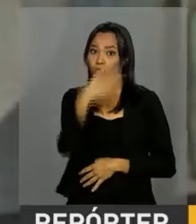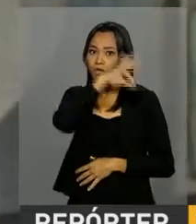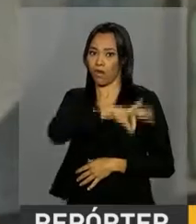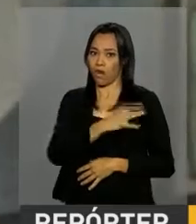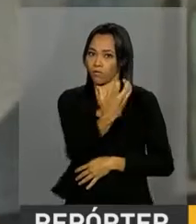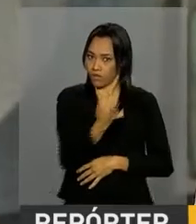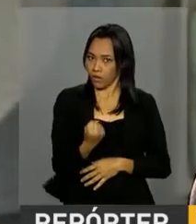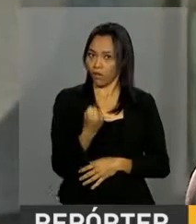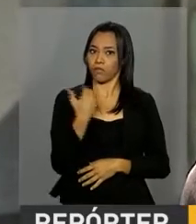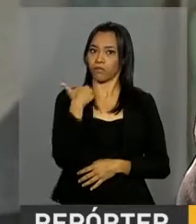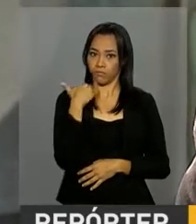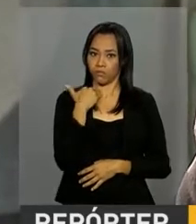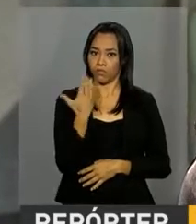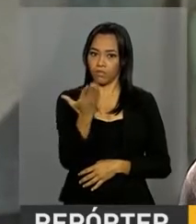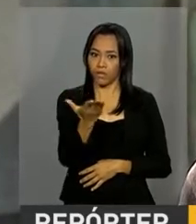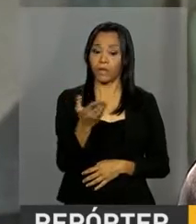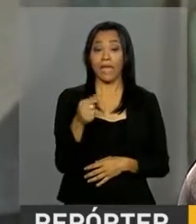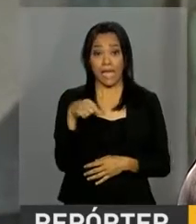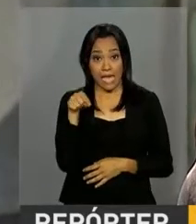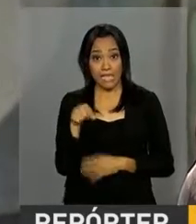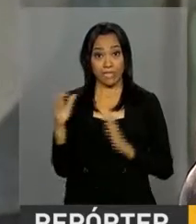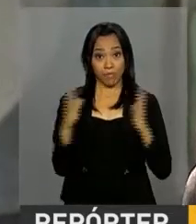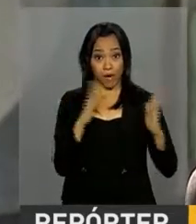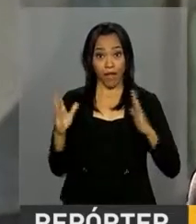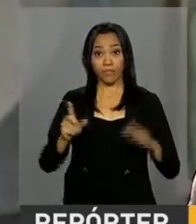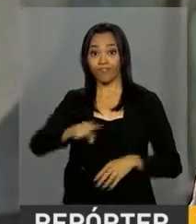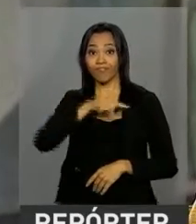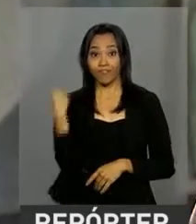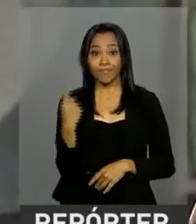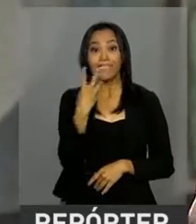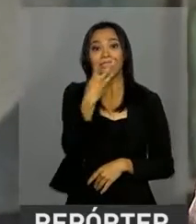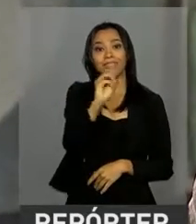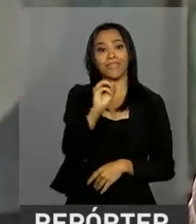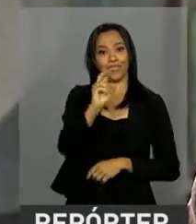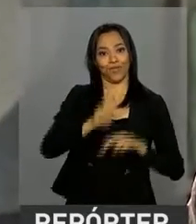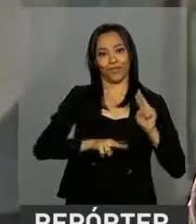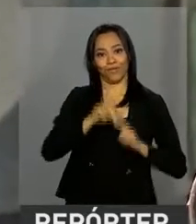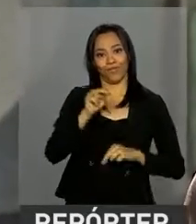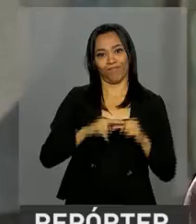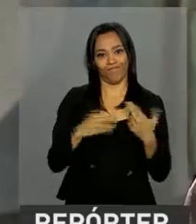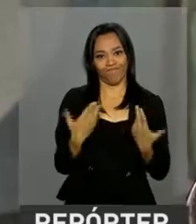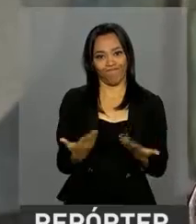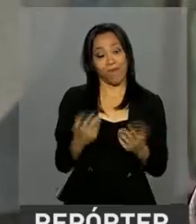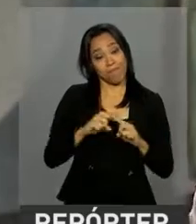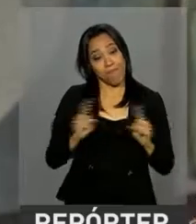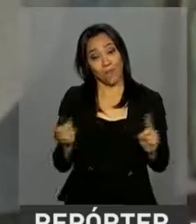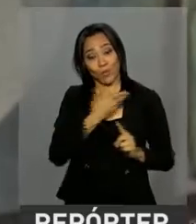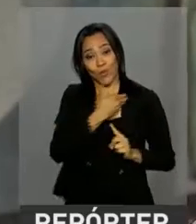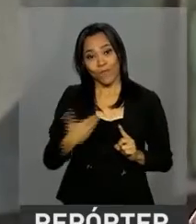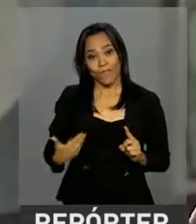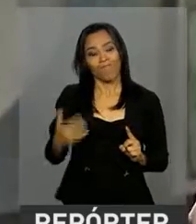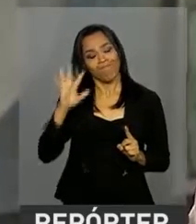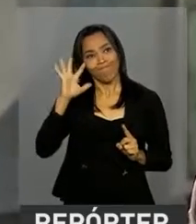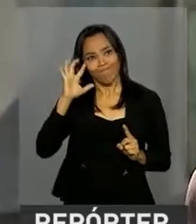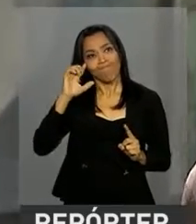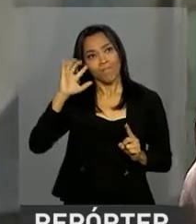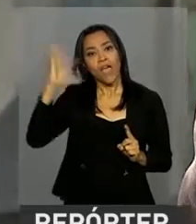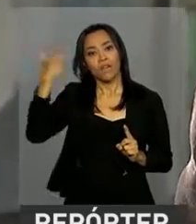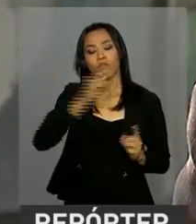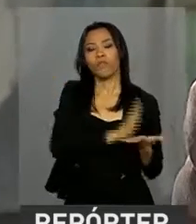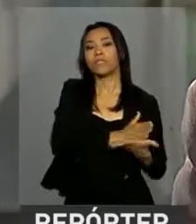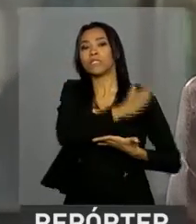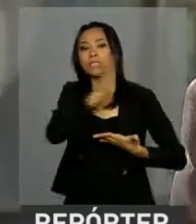abono salarial esse prazo venceu em 30 de junho porém o governo estendeu o prazo para